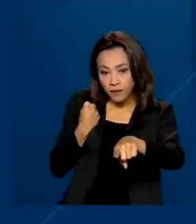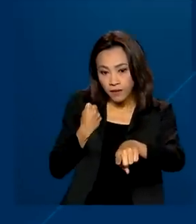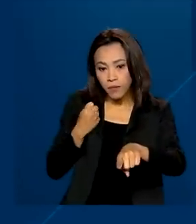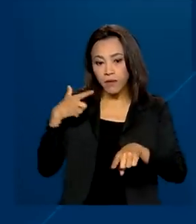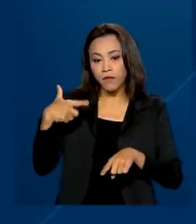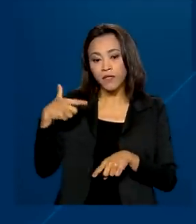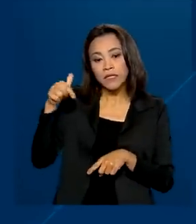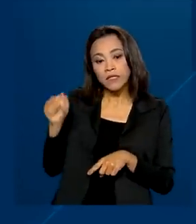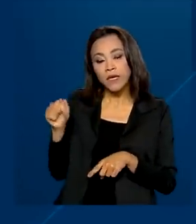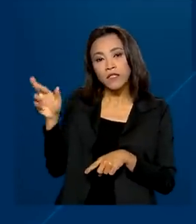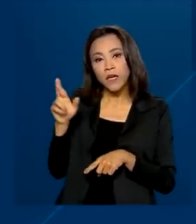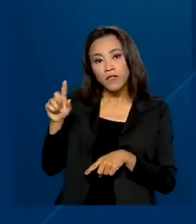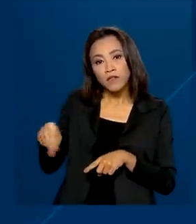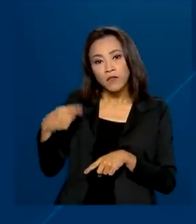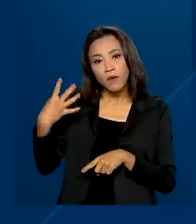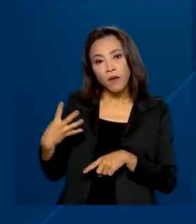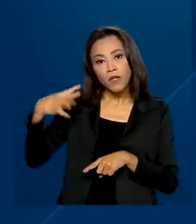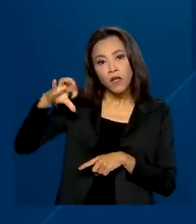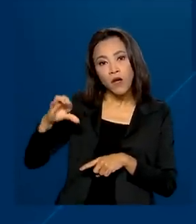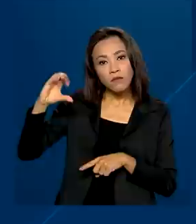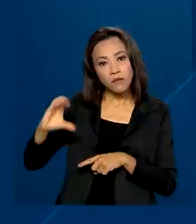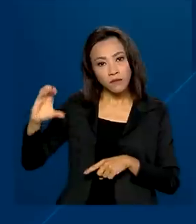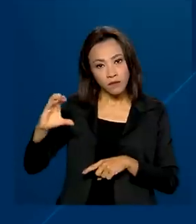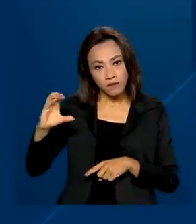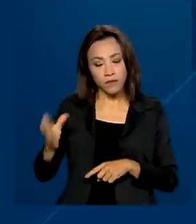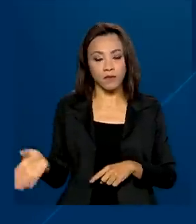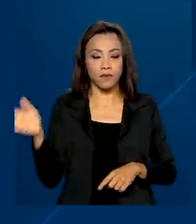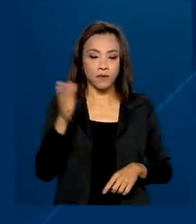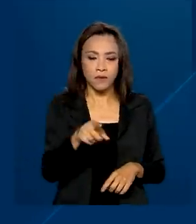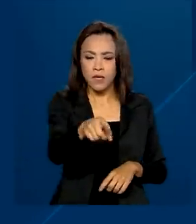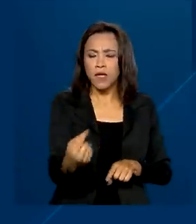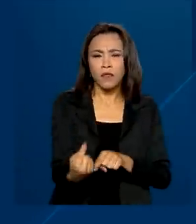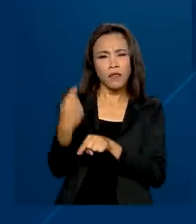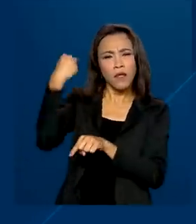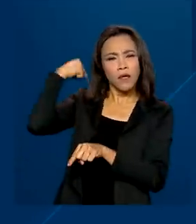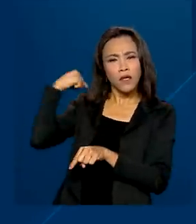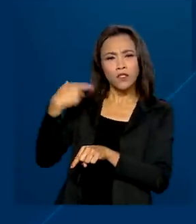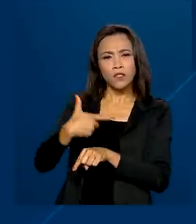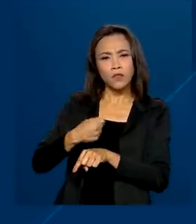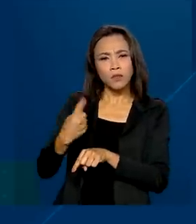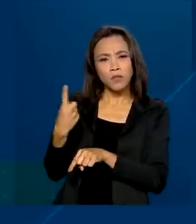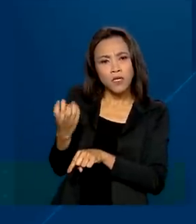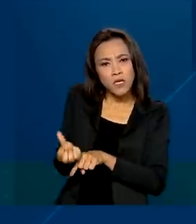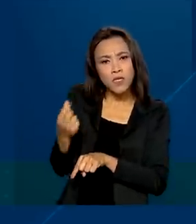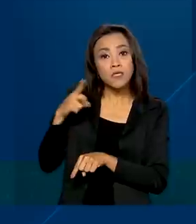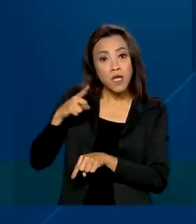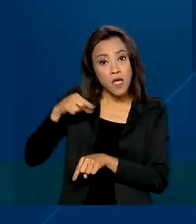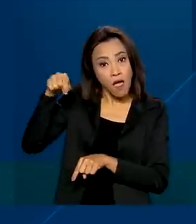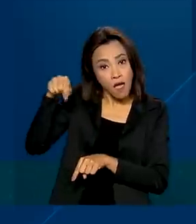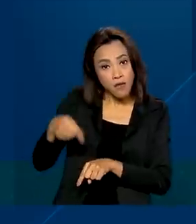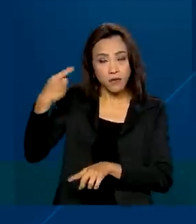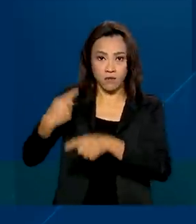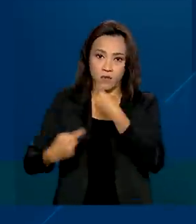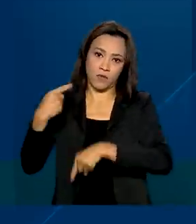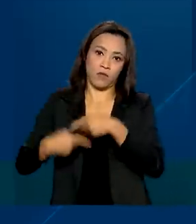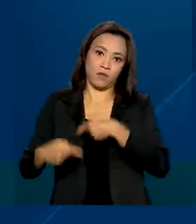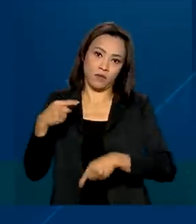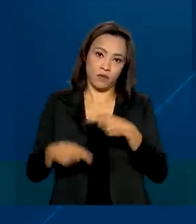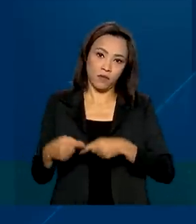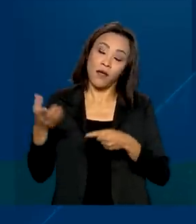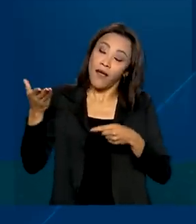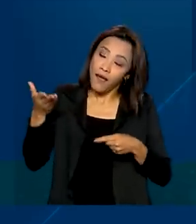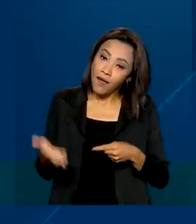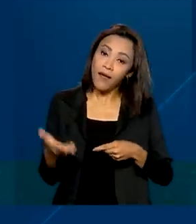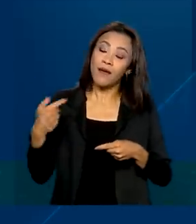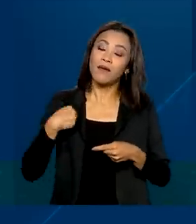27 reais e 49 sentados desde 2016 nessa política da distribuição de resultados é mais um